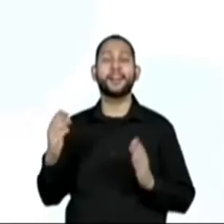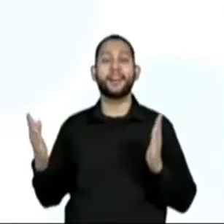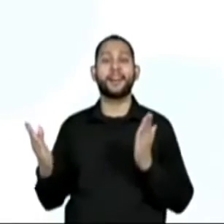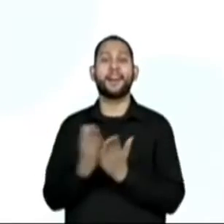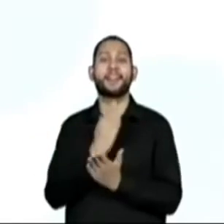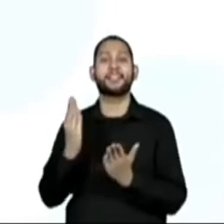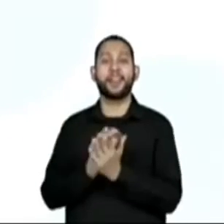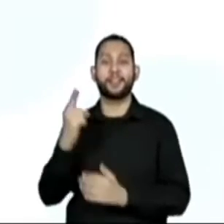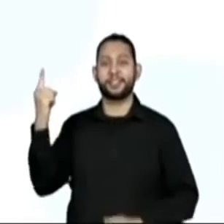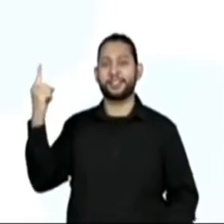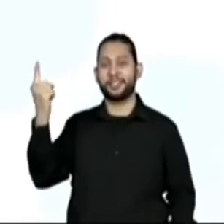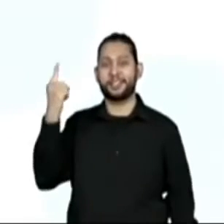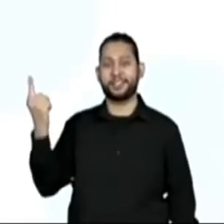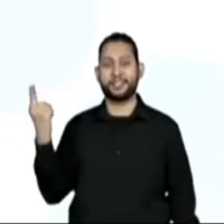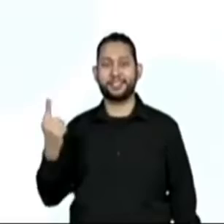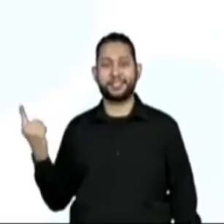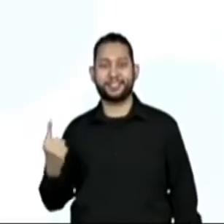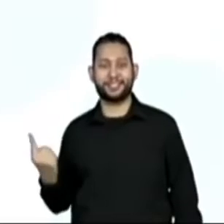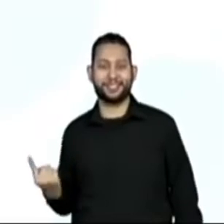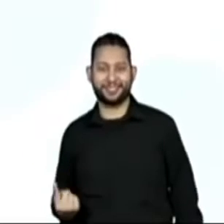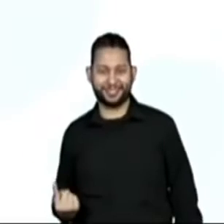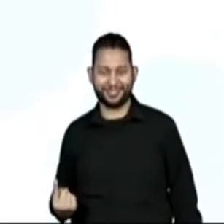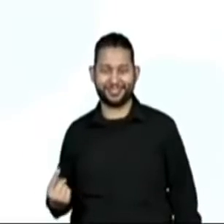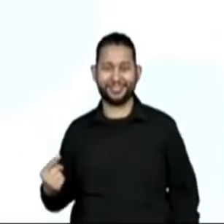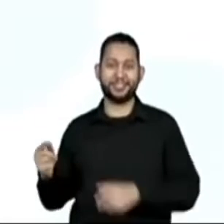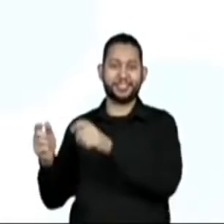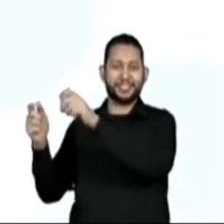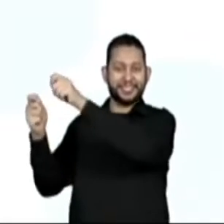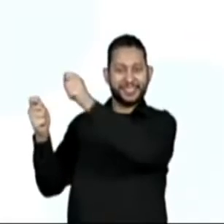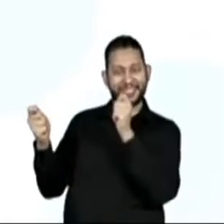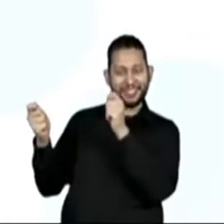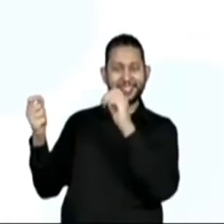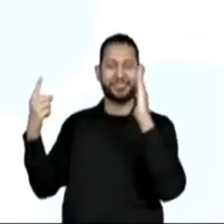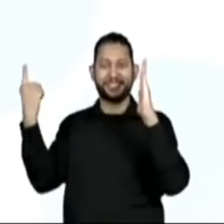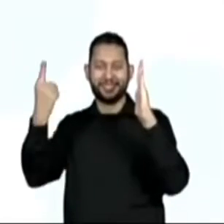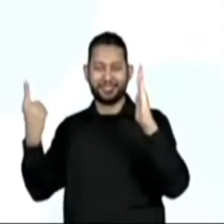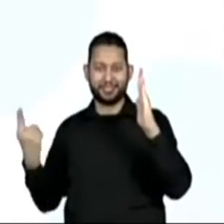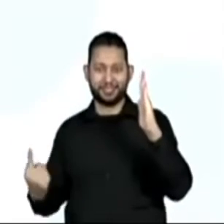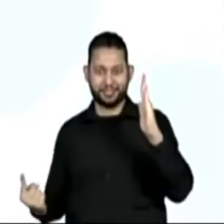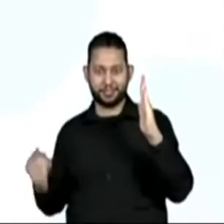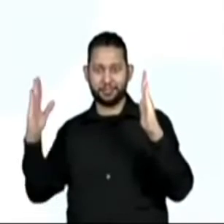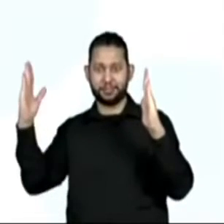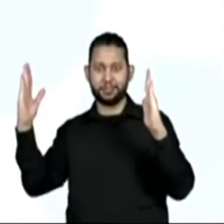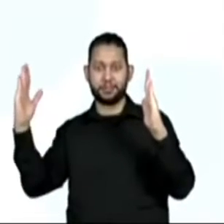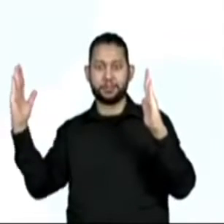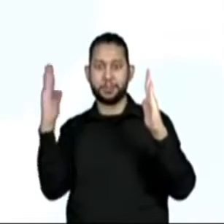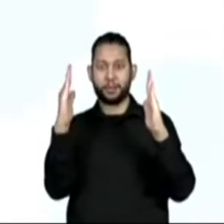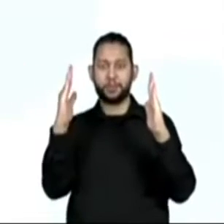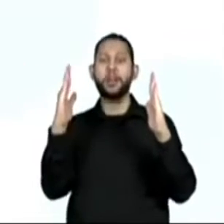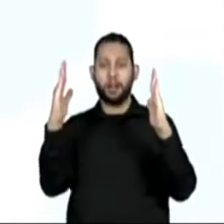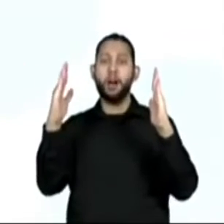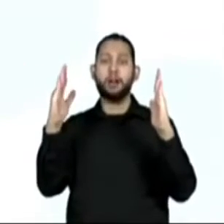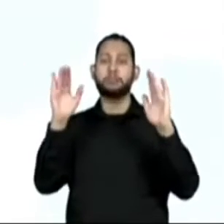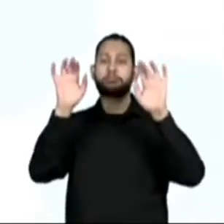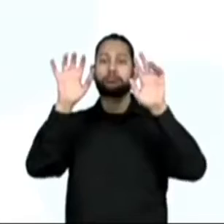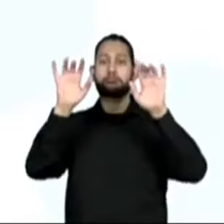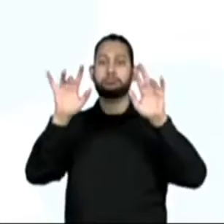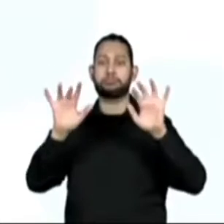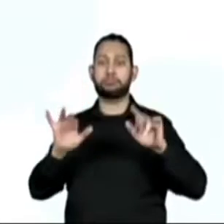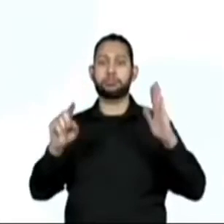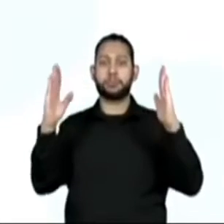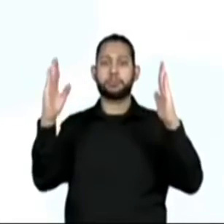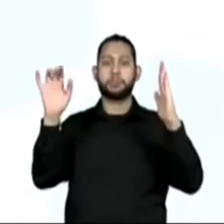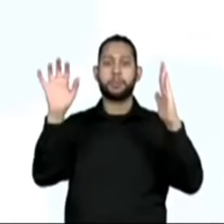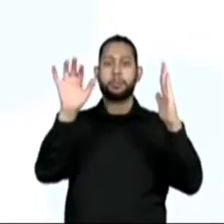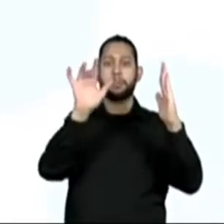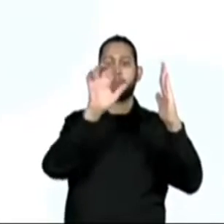minha folha. Se eu escrever aqui coladinho, eu não estou dando um parágrafo. Então, eu preciso dar um espaço para ser o parágrafo e